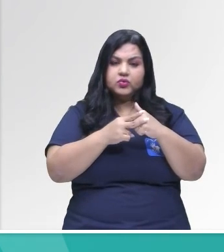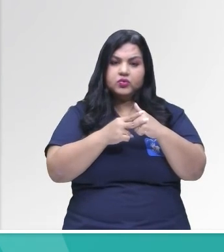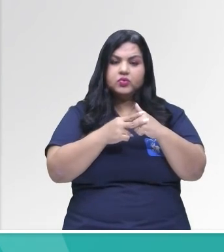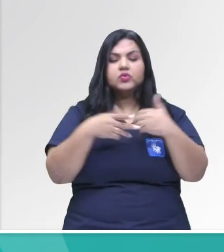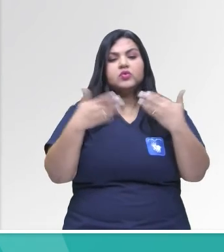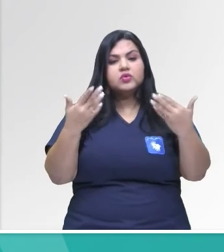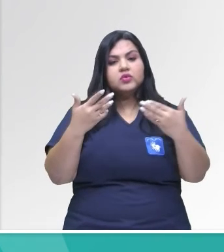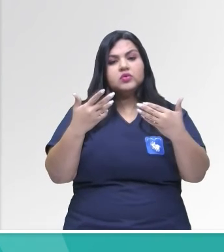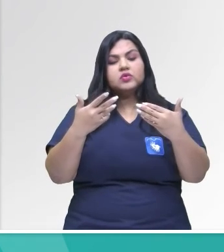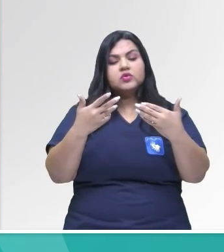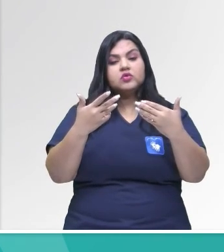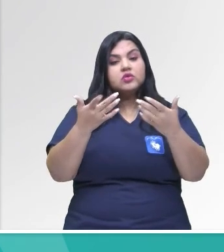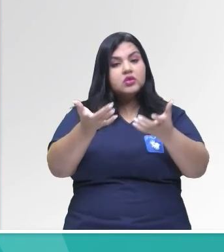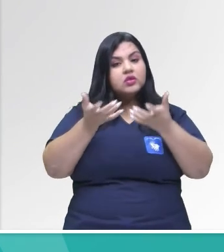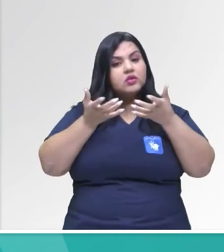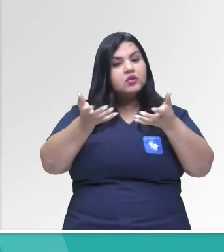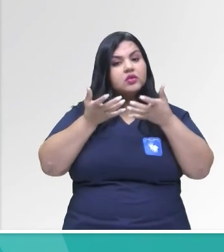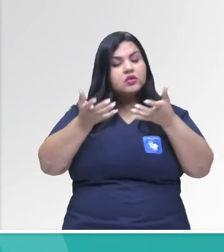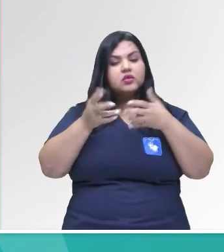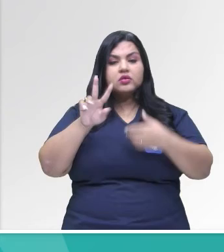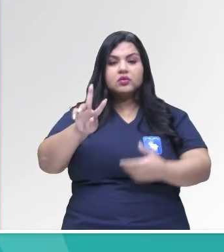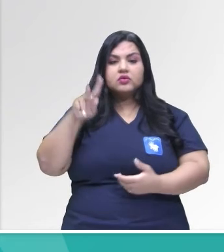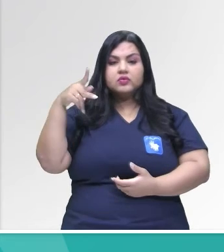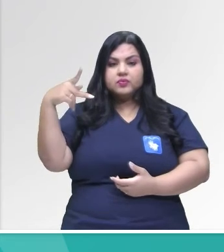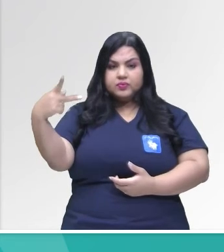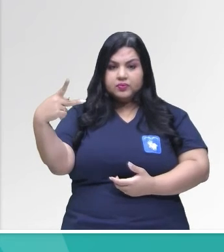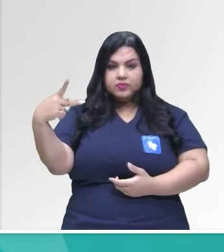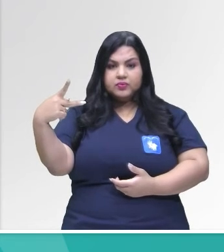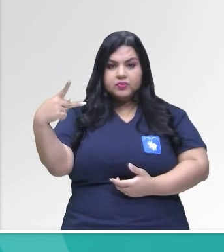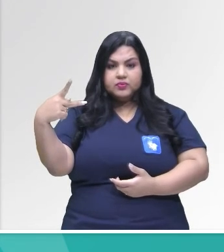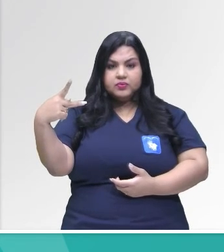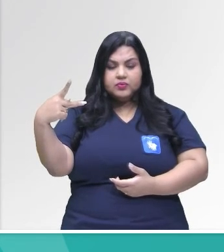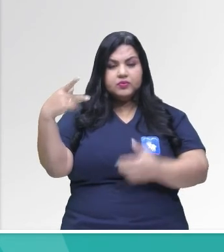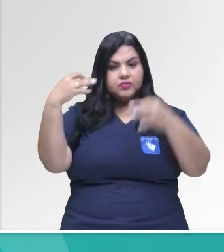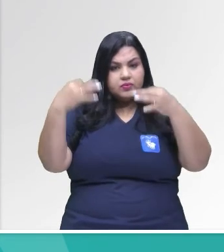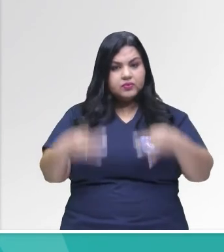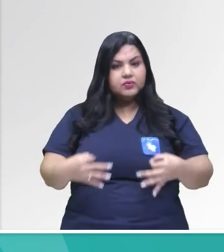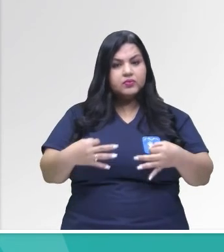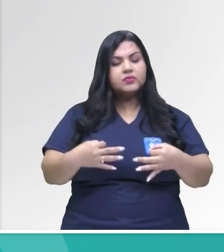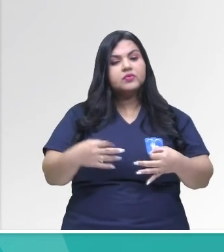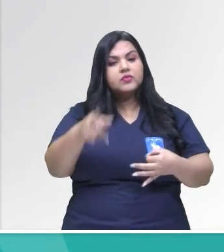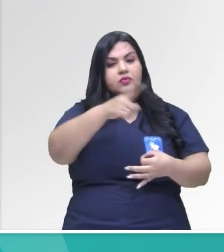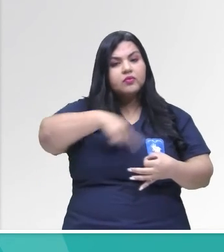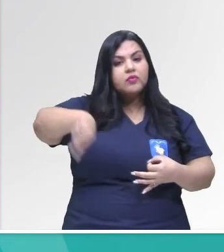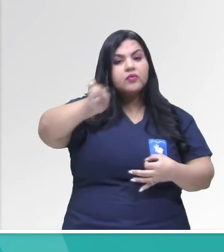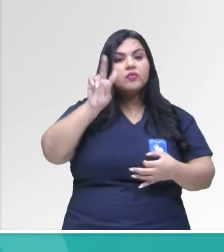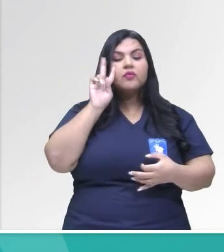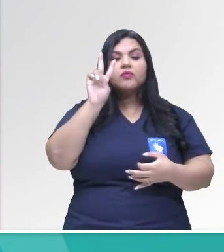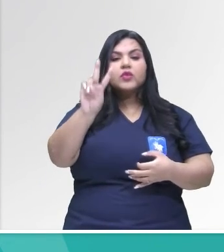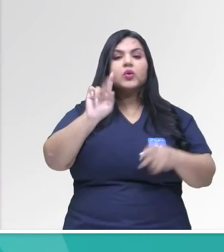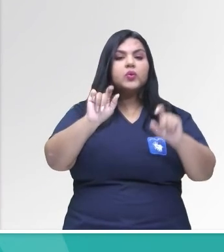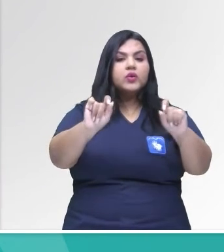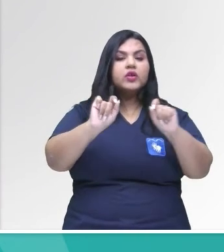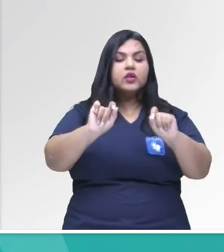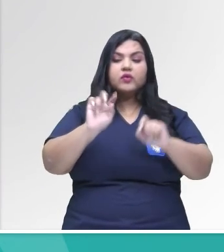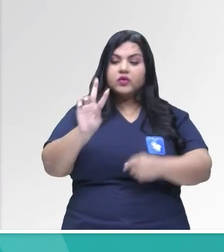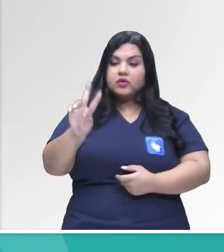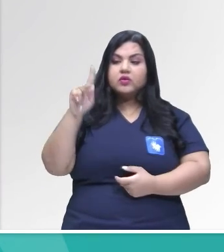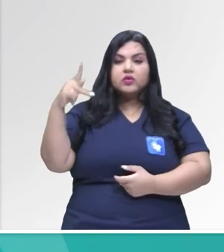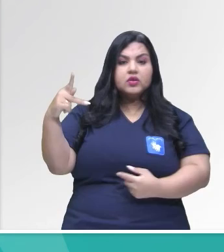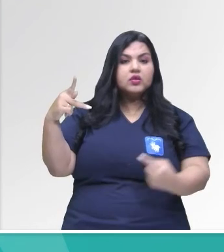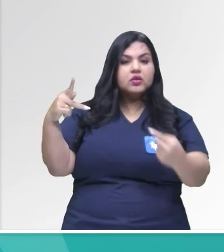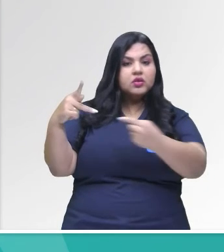isso que procuramos na voz passiva, certo? E vocês viram que na voz